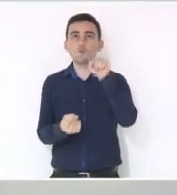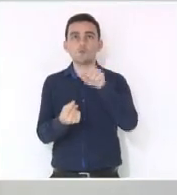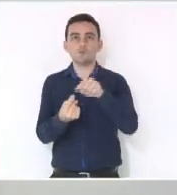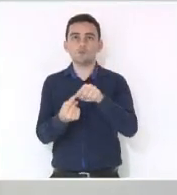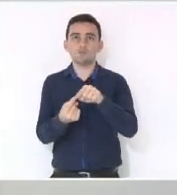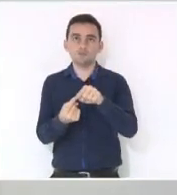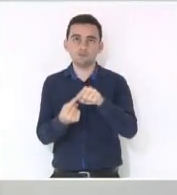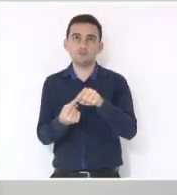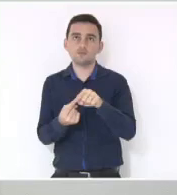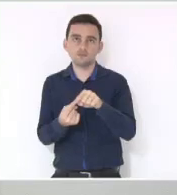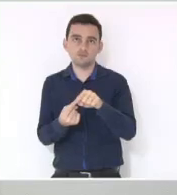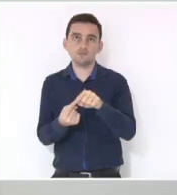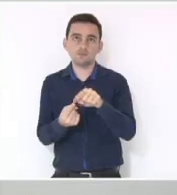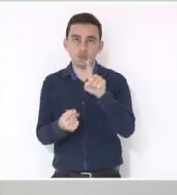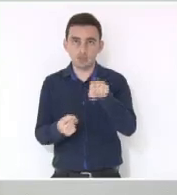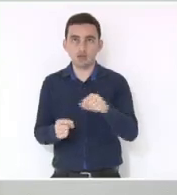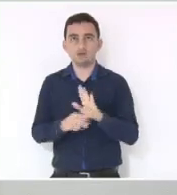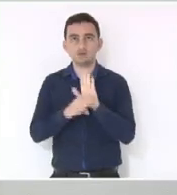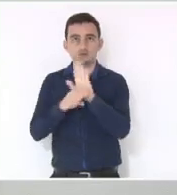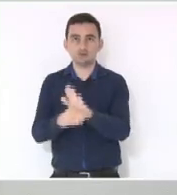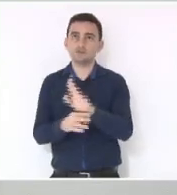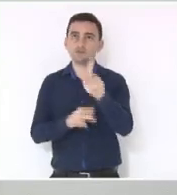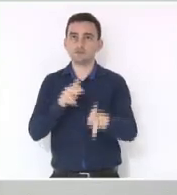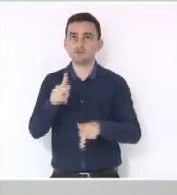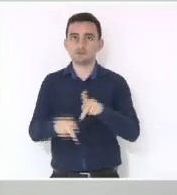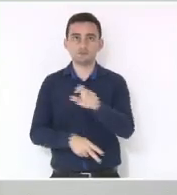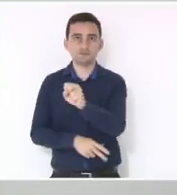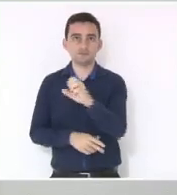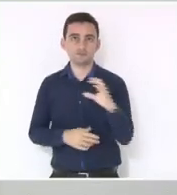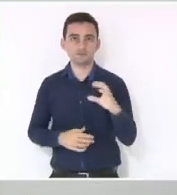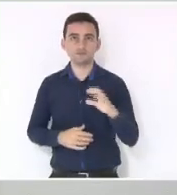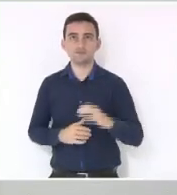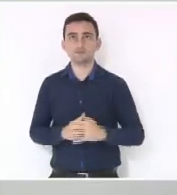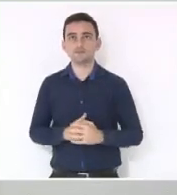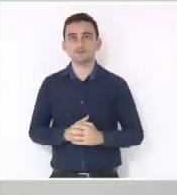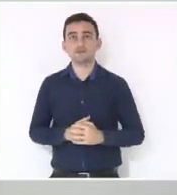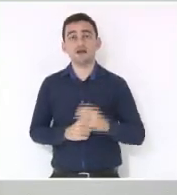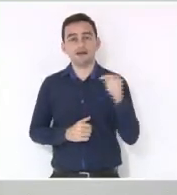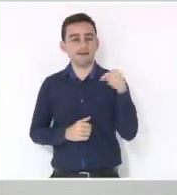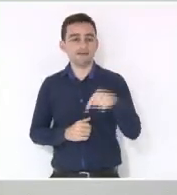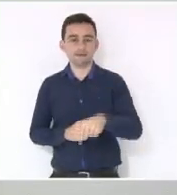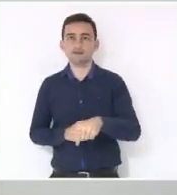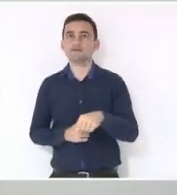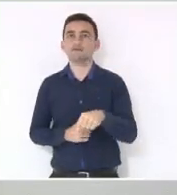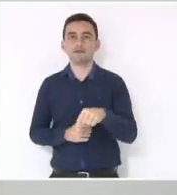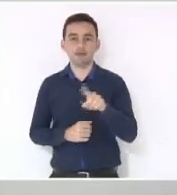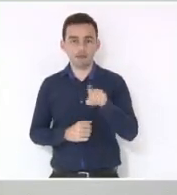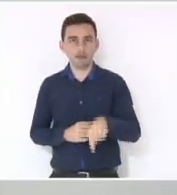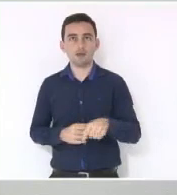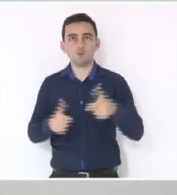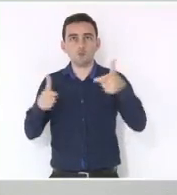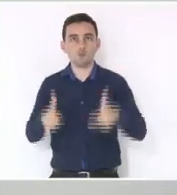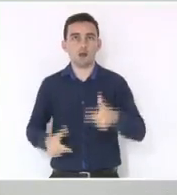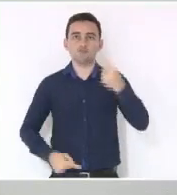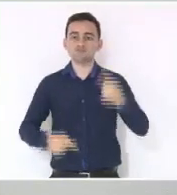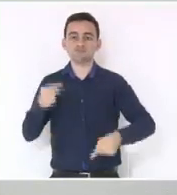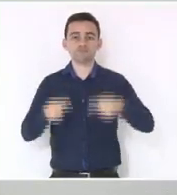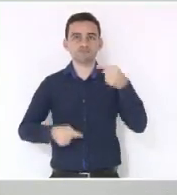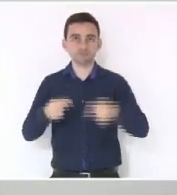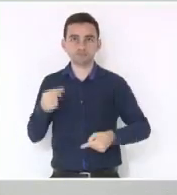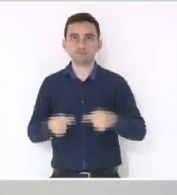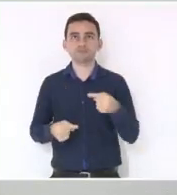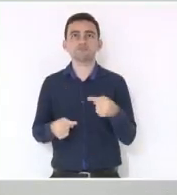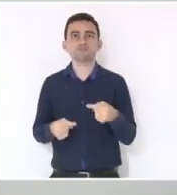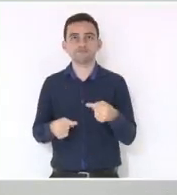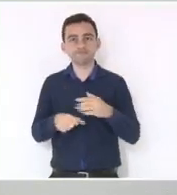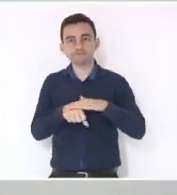é buscar o melhor para a população de Santa Catarina. E essa casa é a casa da discussão, do debate e